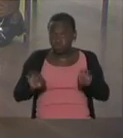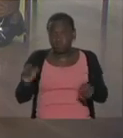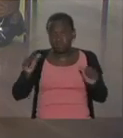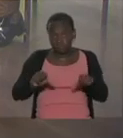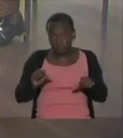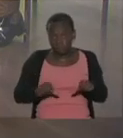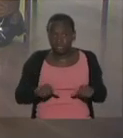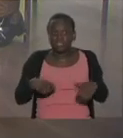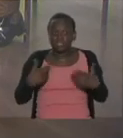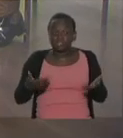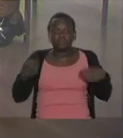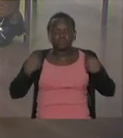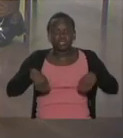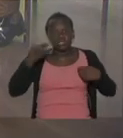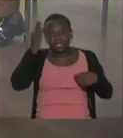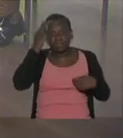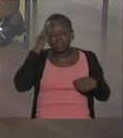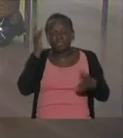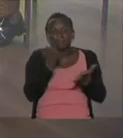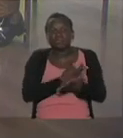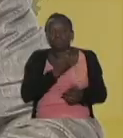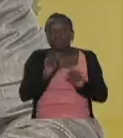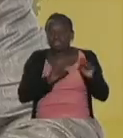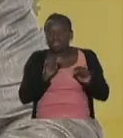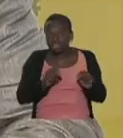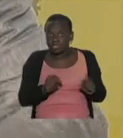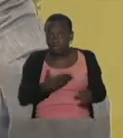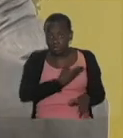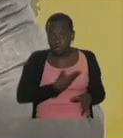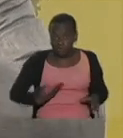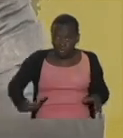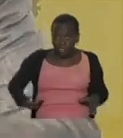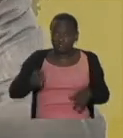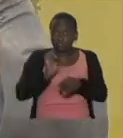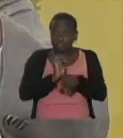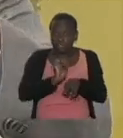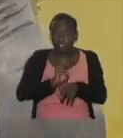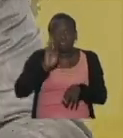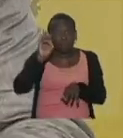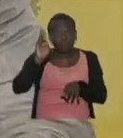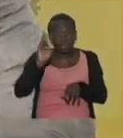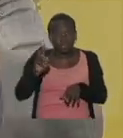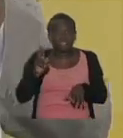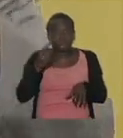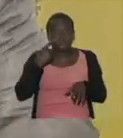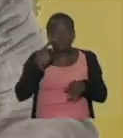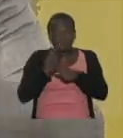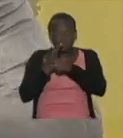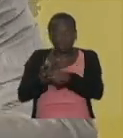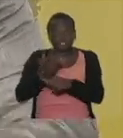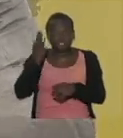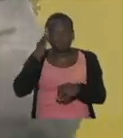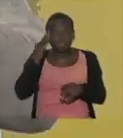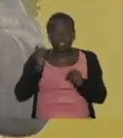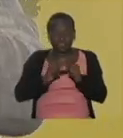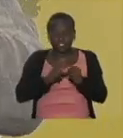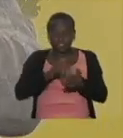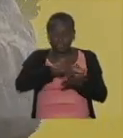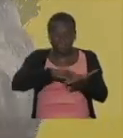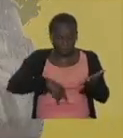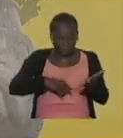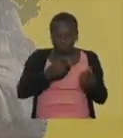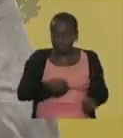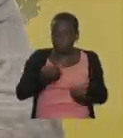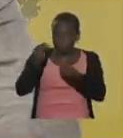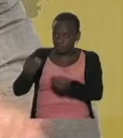das estruturas Então precisamos saber o que está acontecendo e o governo do estado é responsável por procurar saber tanto que eu fiz o